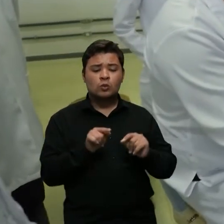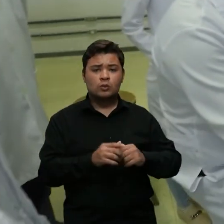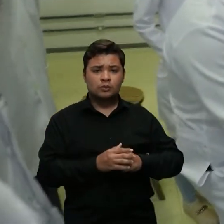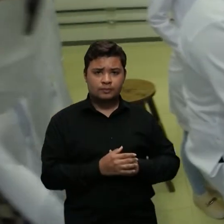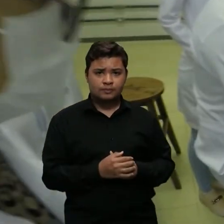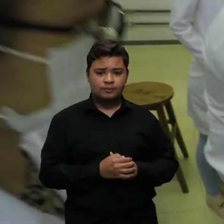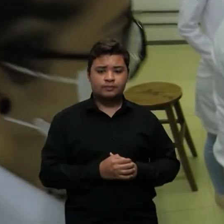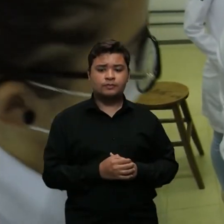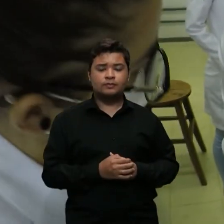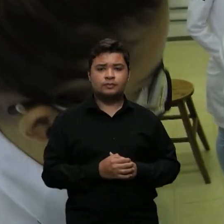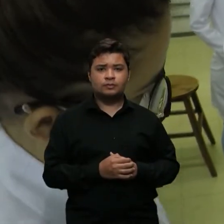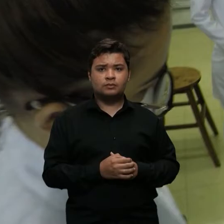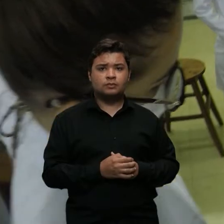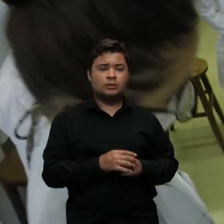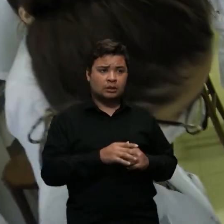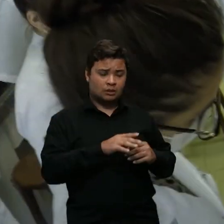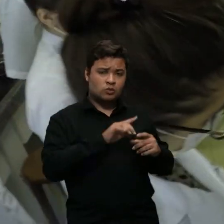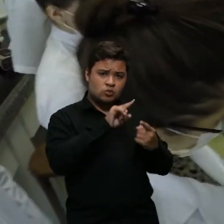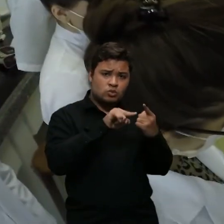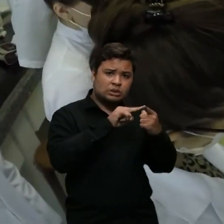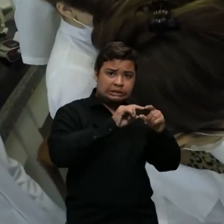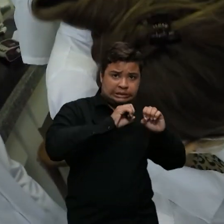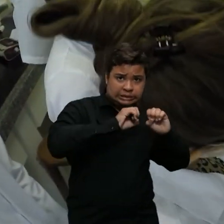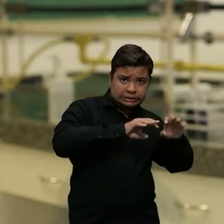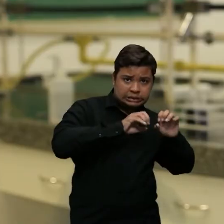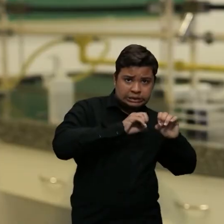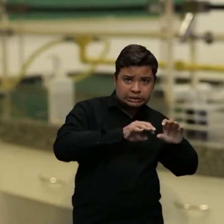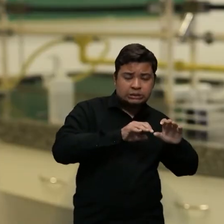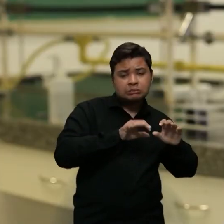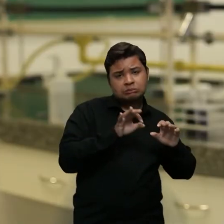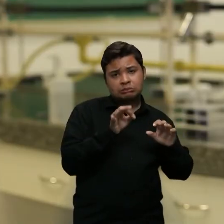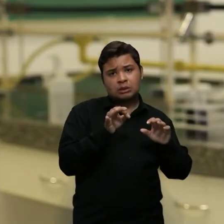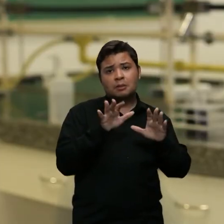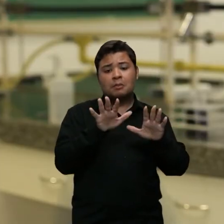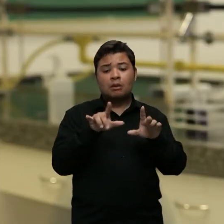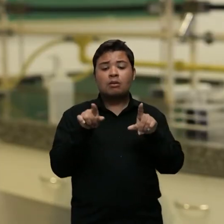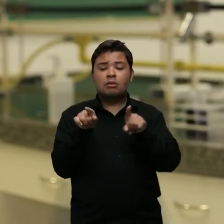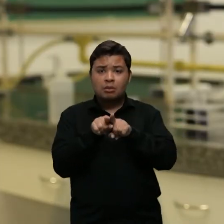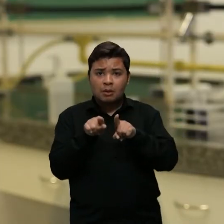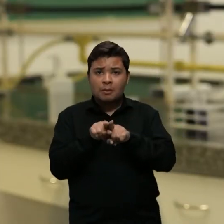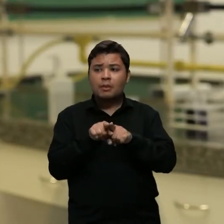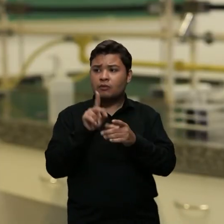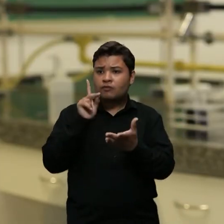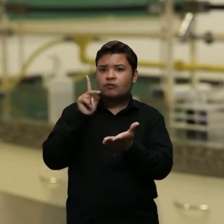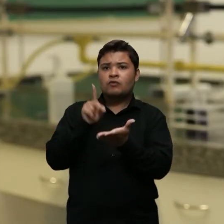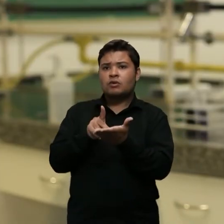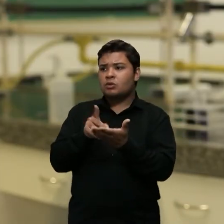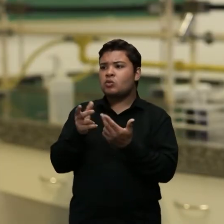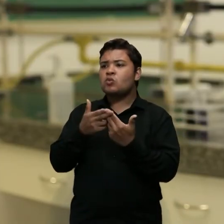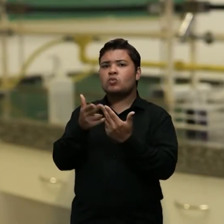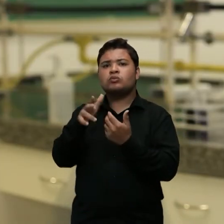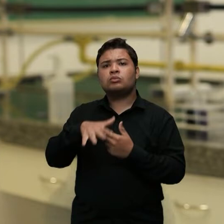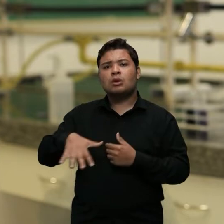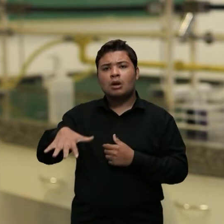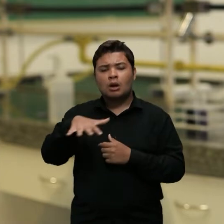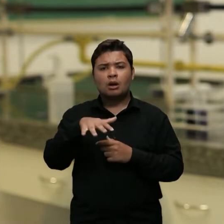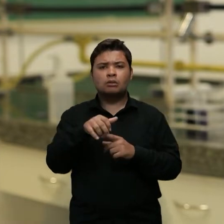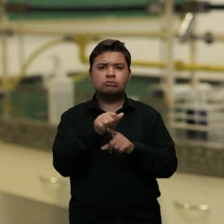voltada para o ensino, mas também que tinha uma aplicabilidade como